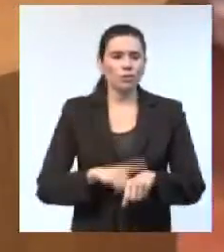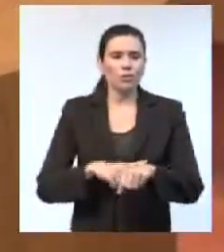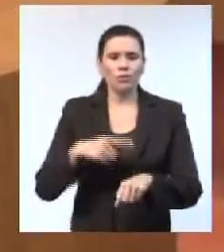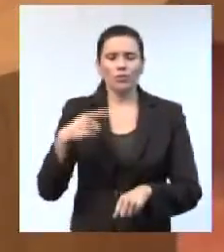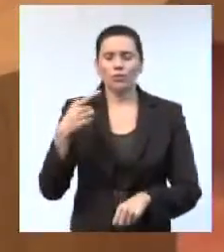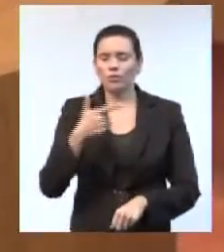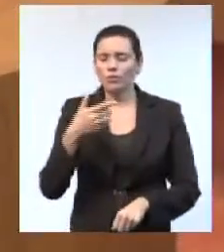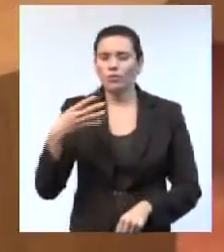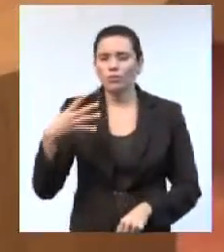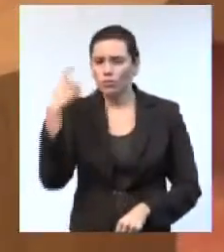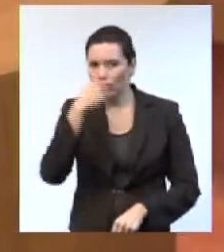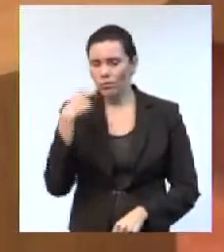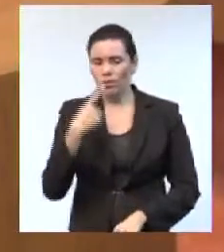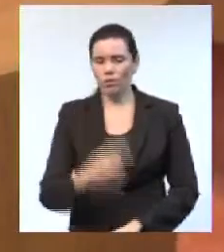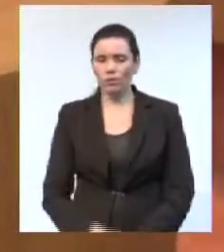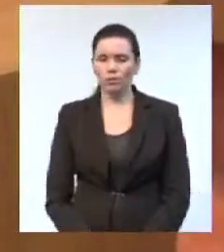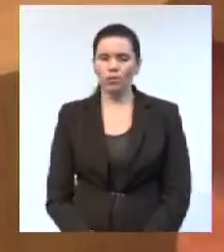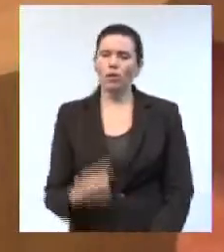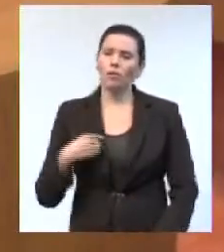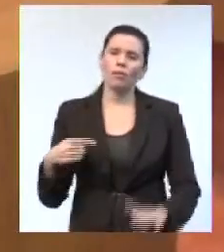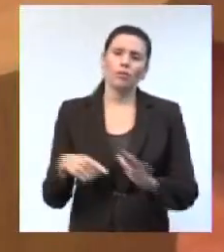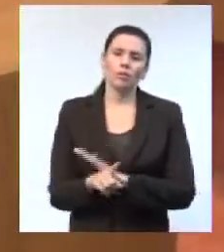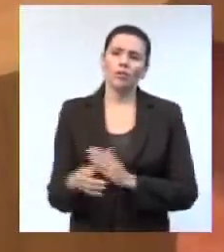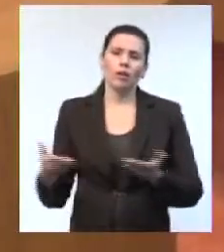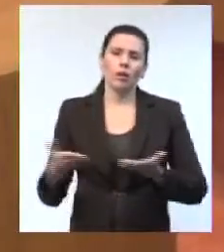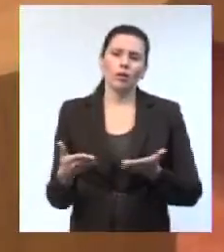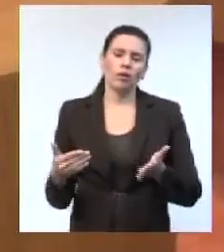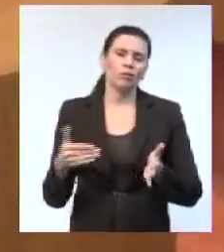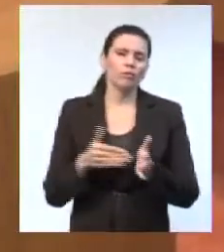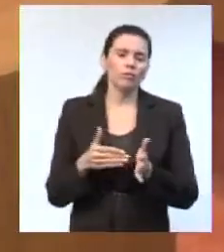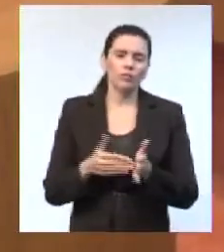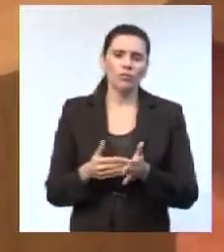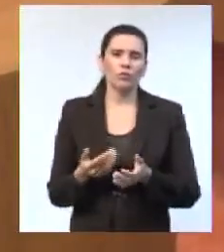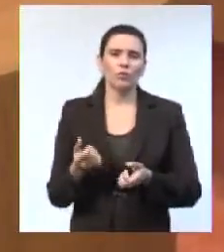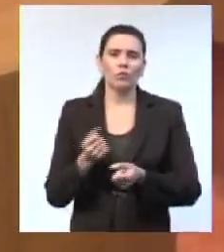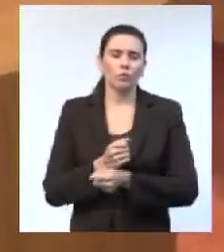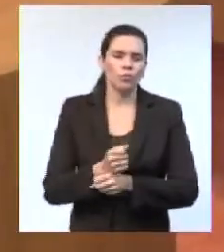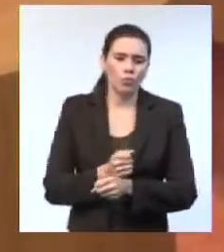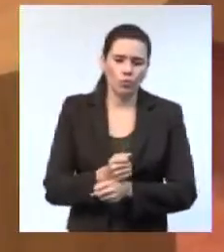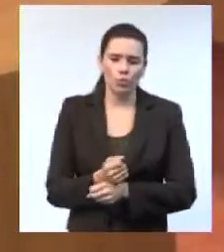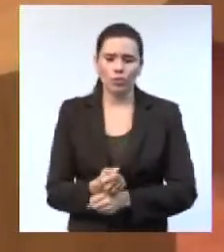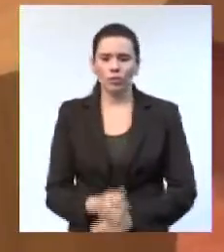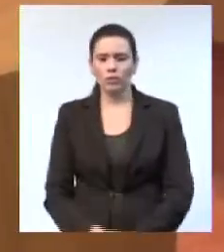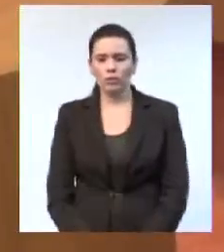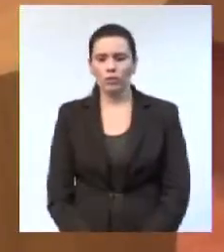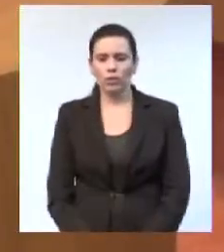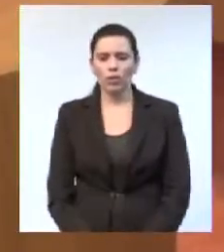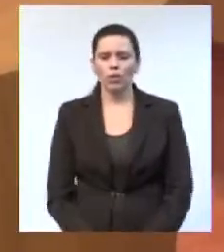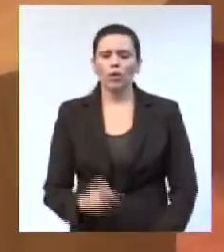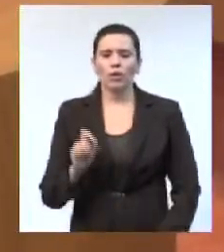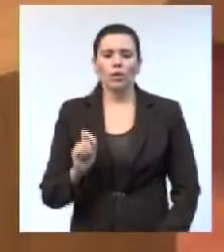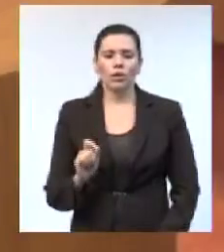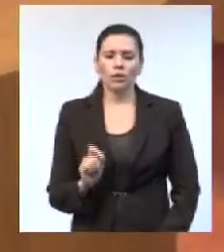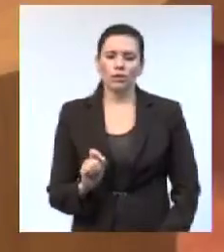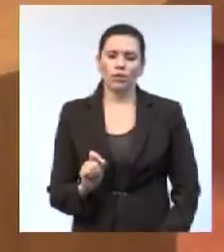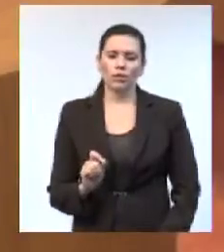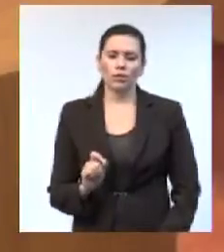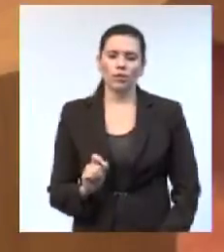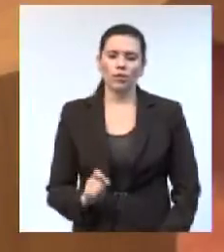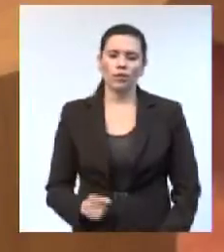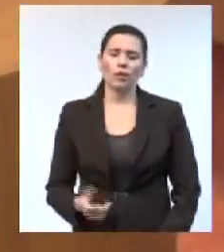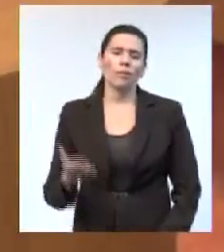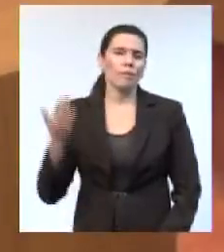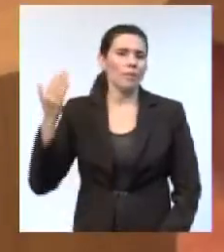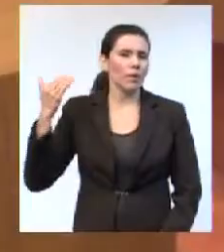bancada federal e o nosso Congresso Nacional, a quem o deputado Adriano alega que tem a disposição de fazer isso, não ajudou a